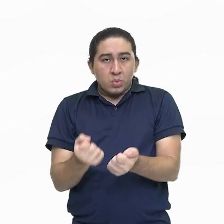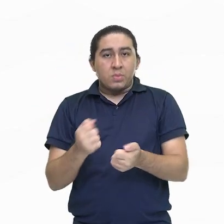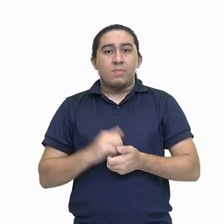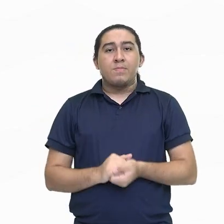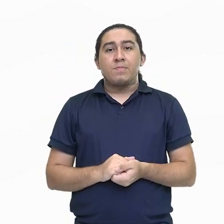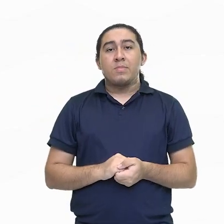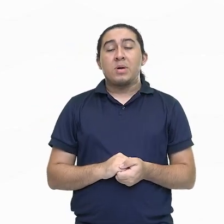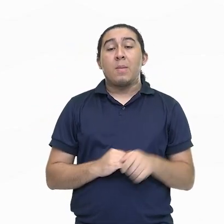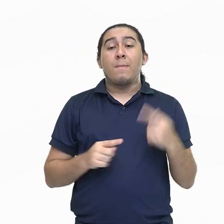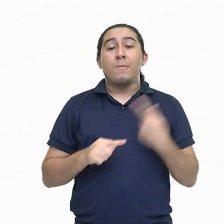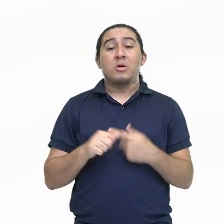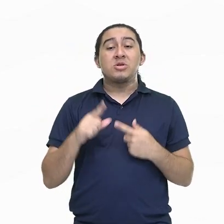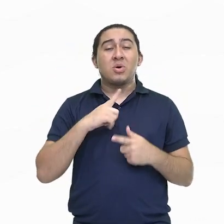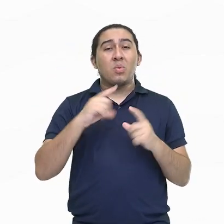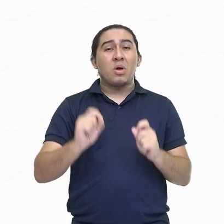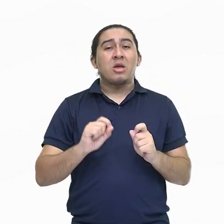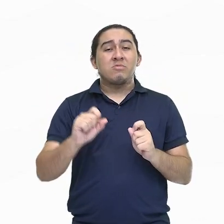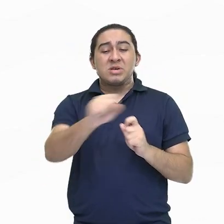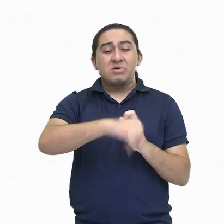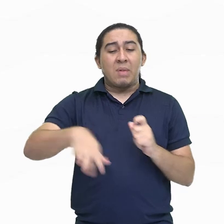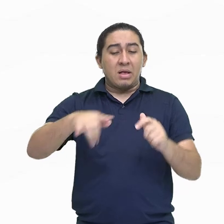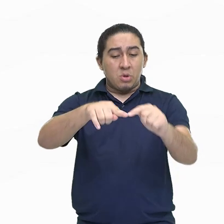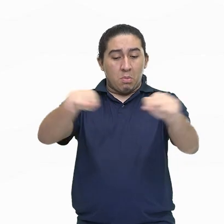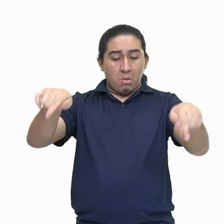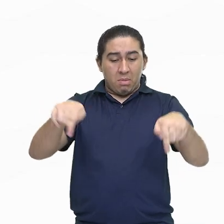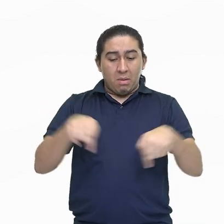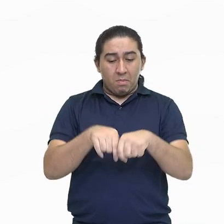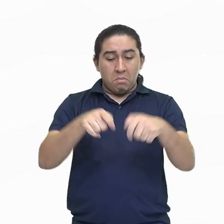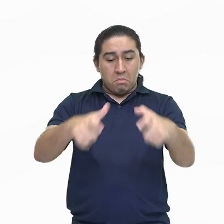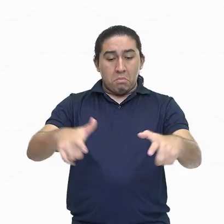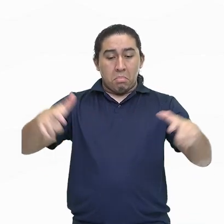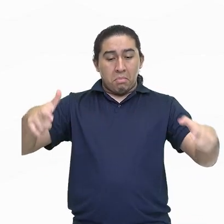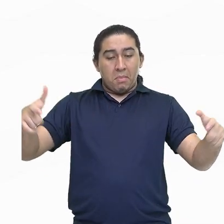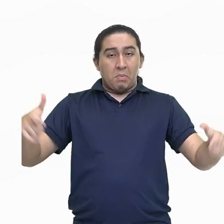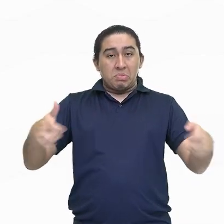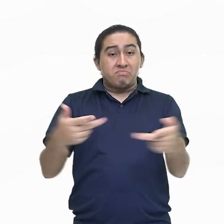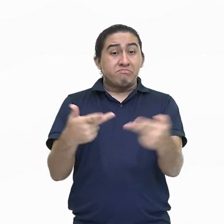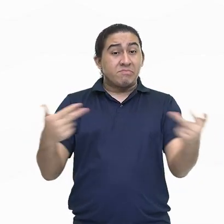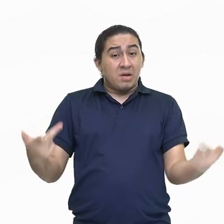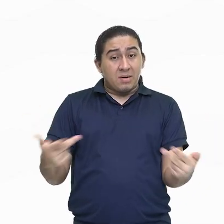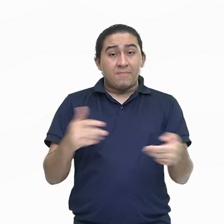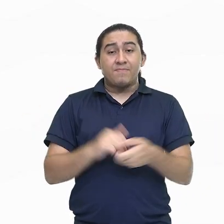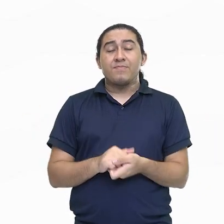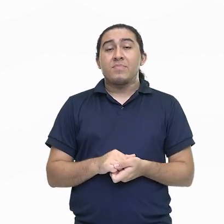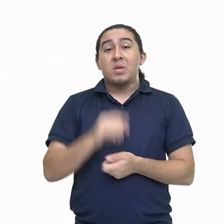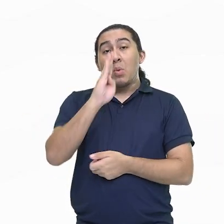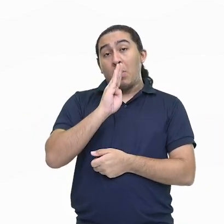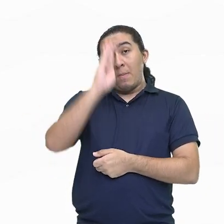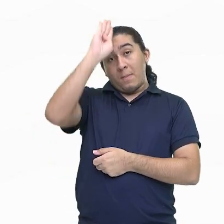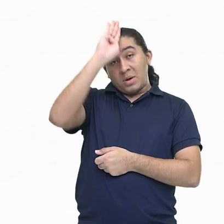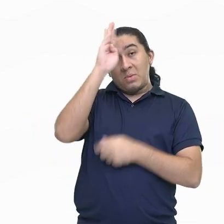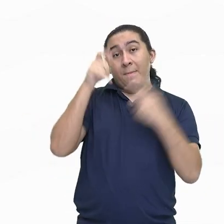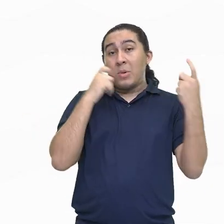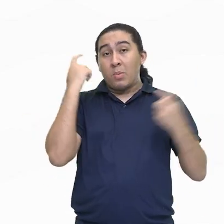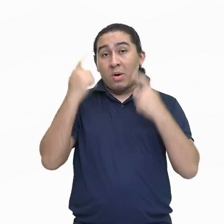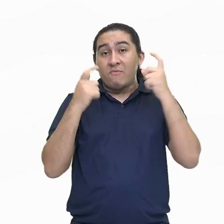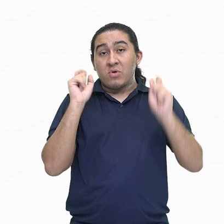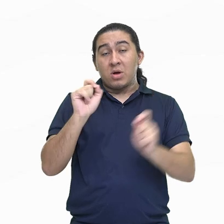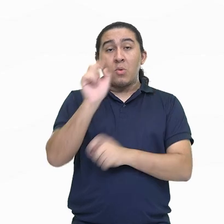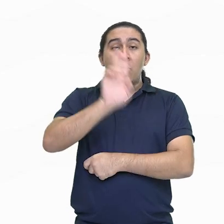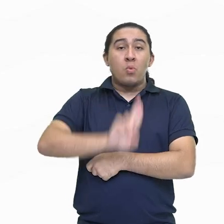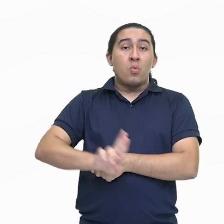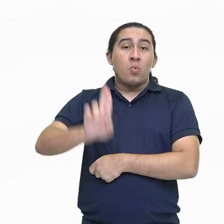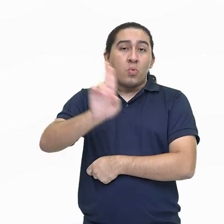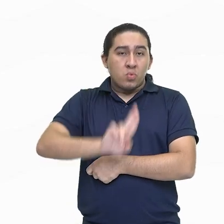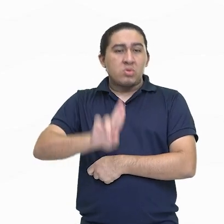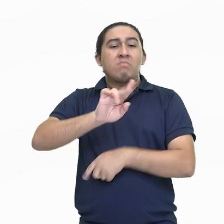através de edificações grandiosas. Os romanos preocupavam-se intensamente com aspectos voltados para a